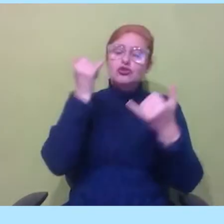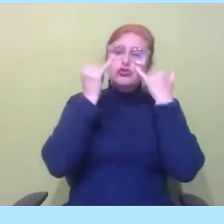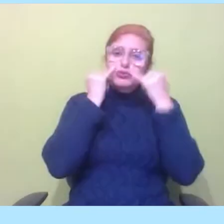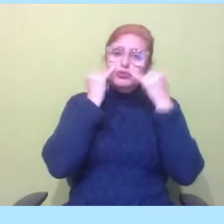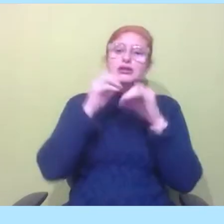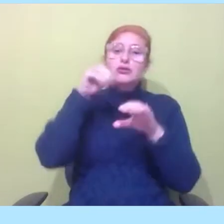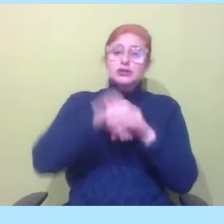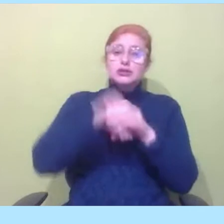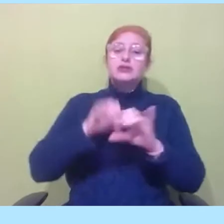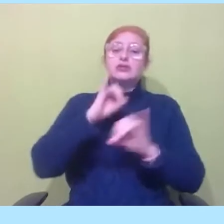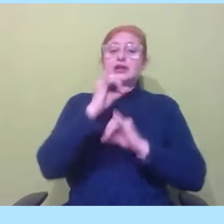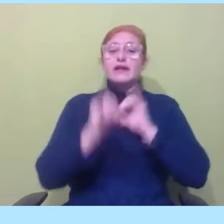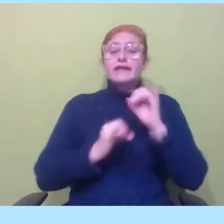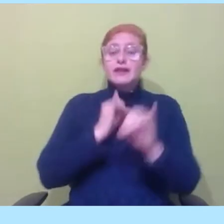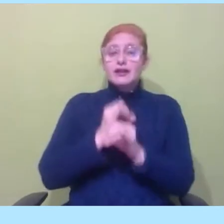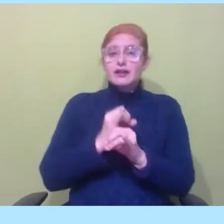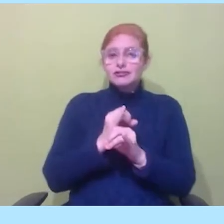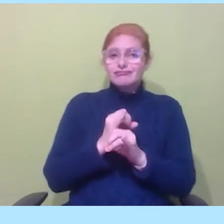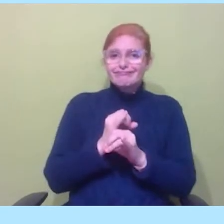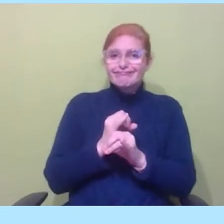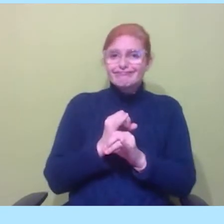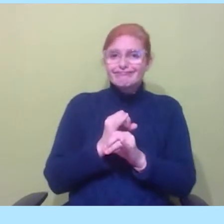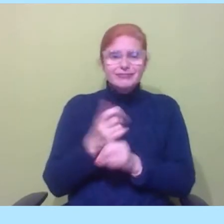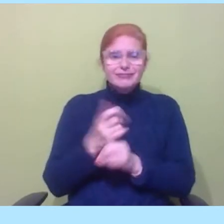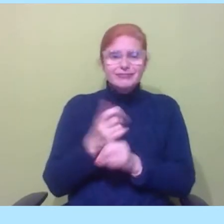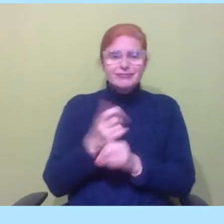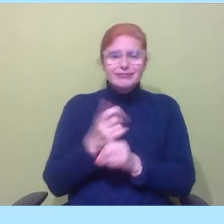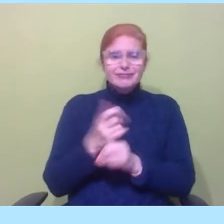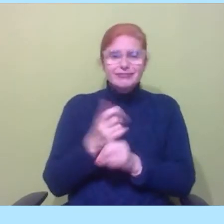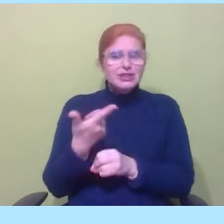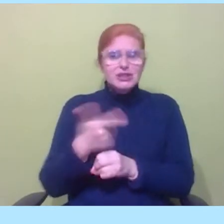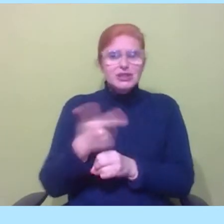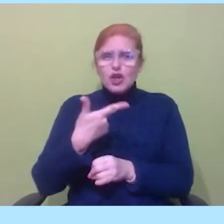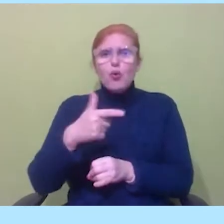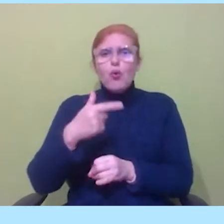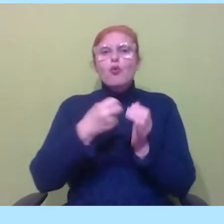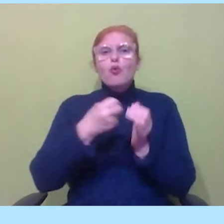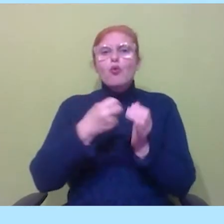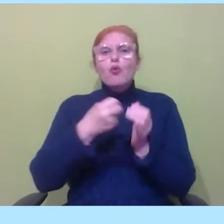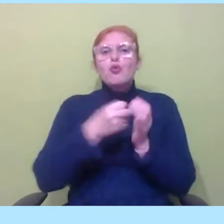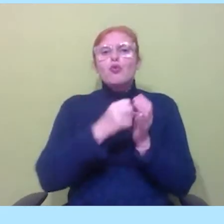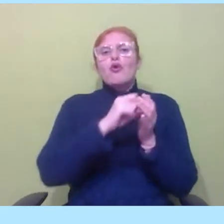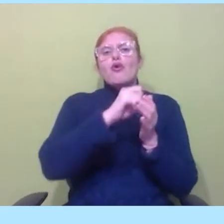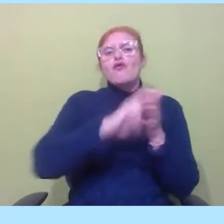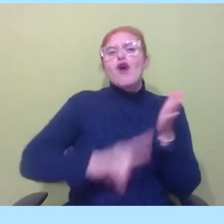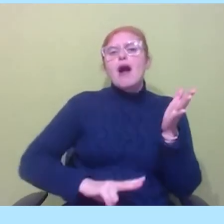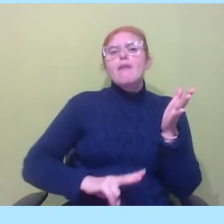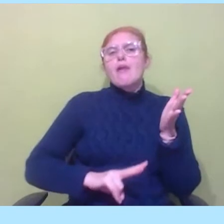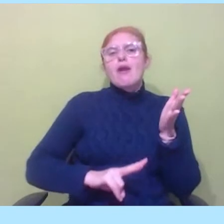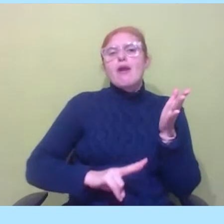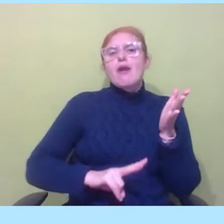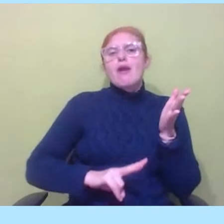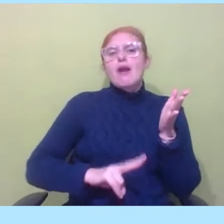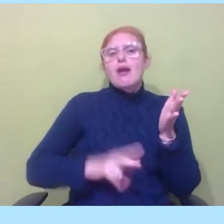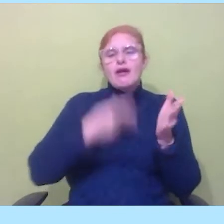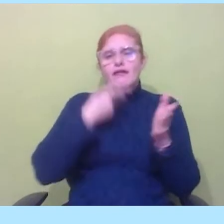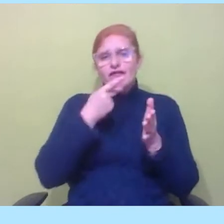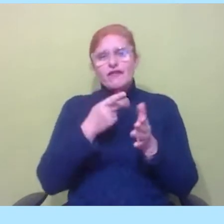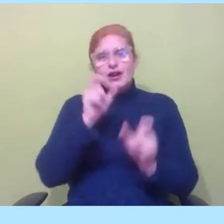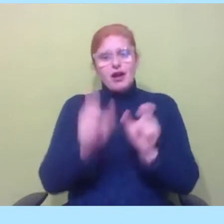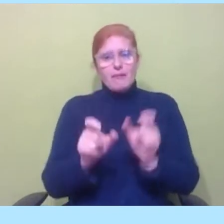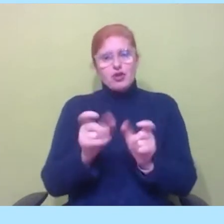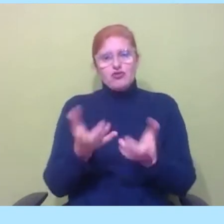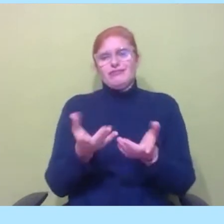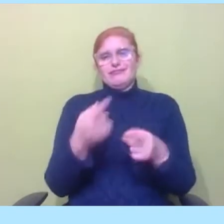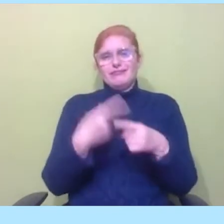E eu não tenho outro vocabulário para falar com essa pessoa. Porque essa pessoa não, quando ela tinha 15 anos de idade, a